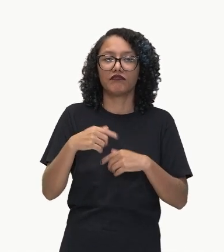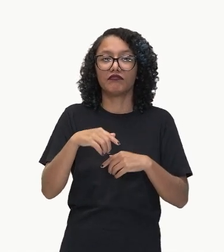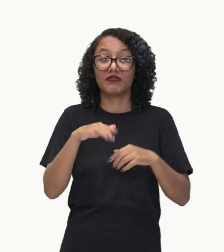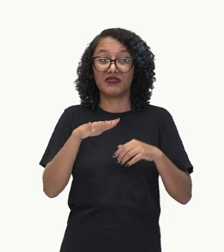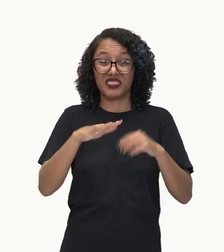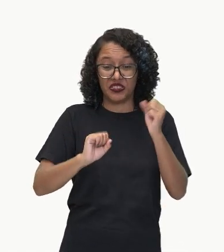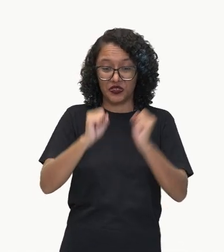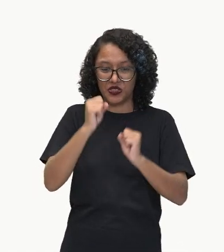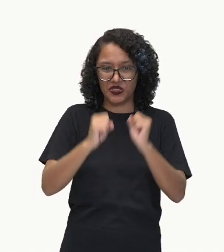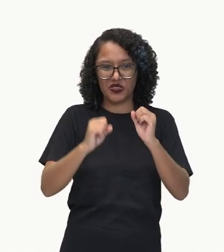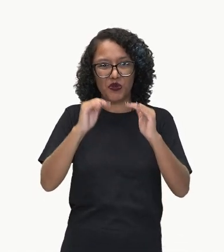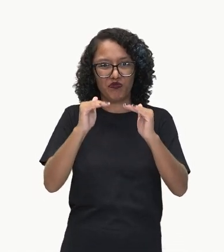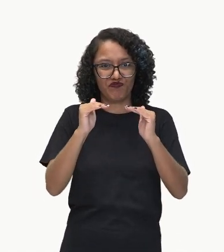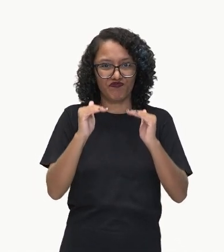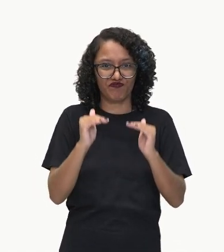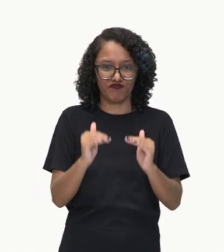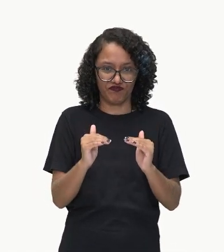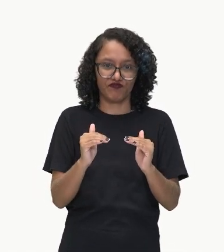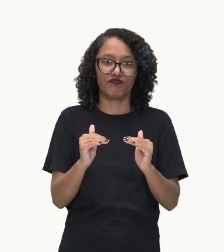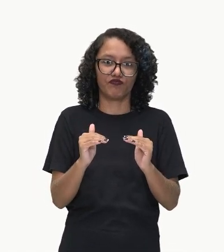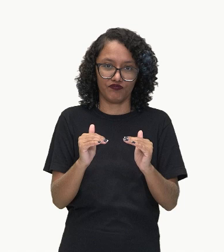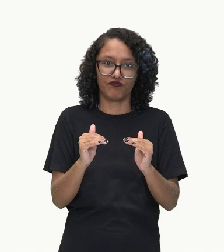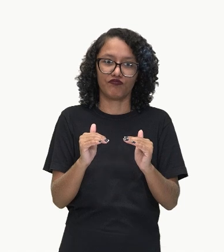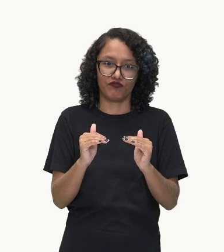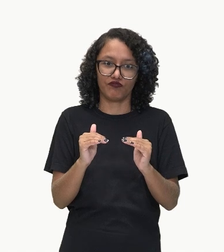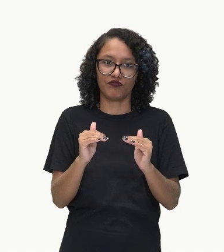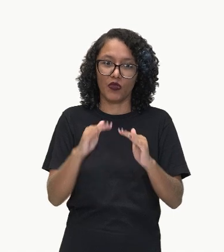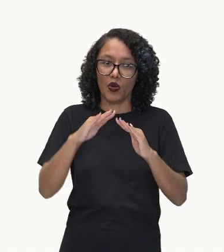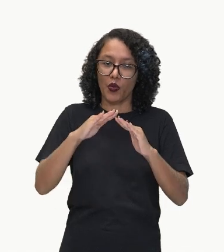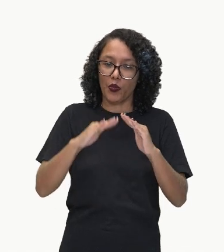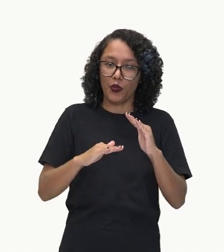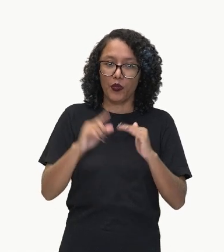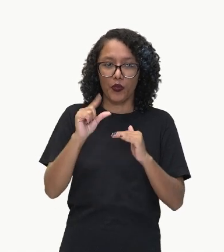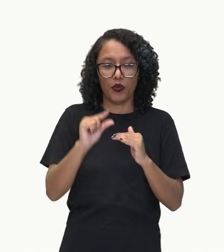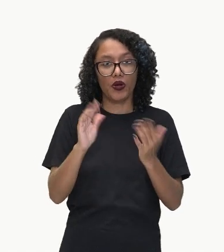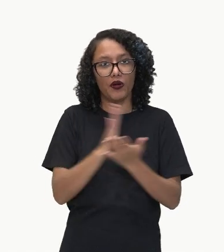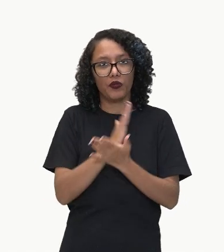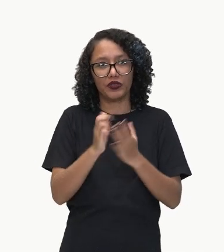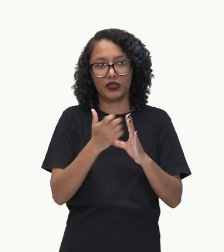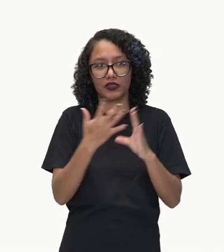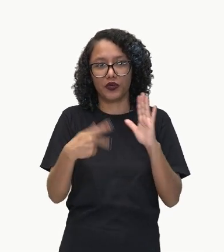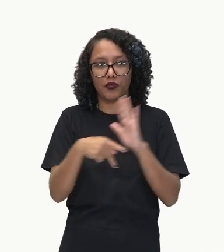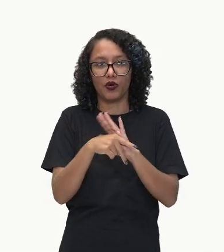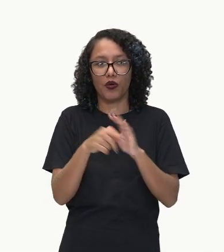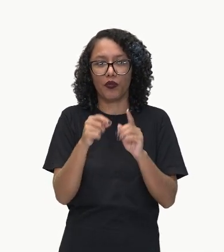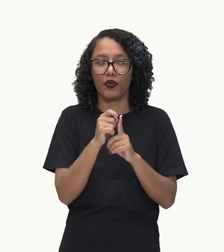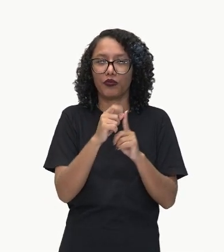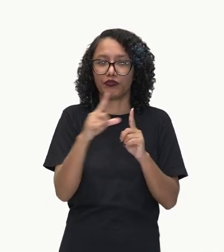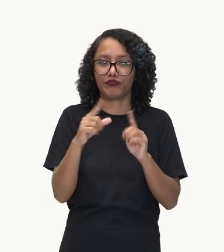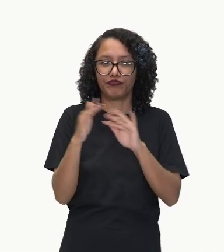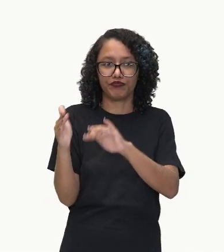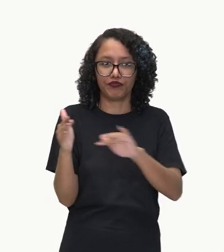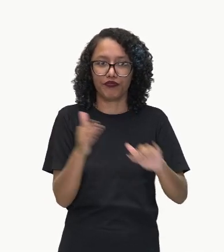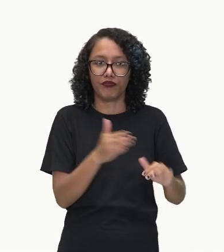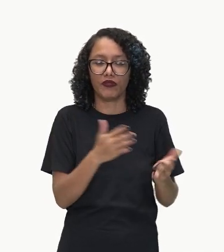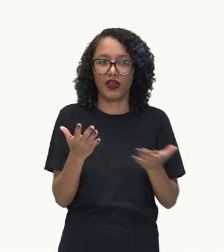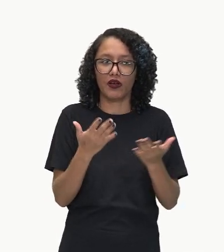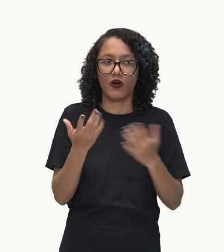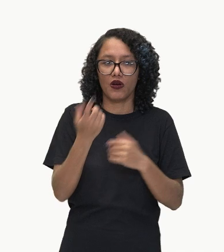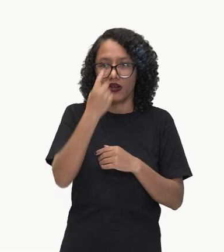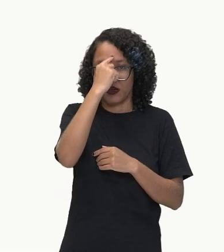industrialização. Essas são as características para vocês sobre o Paquistão e partimos para a